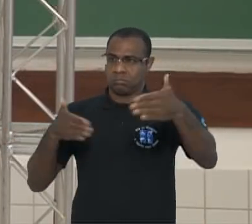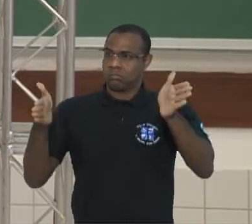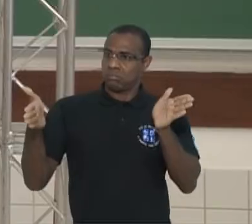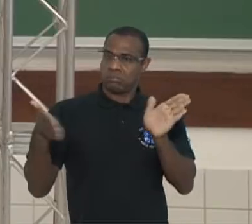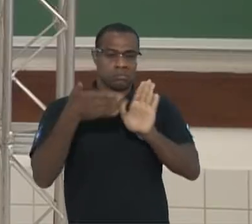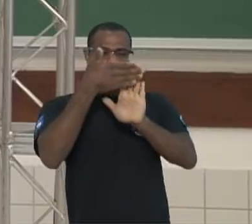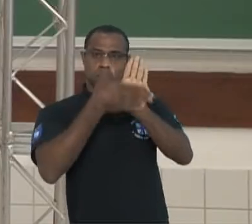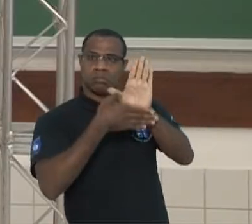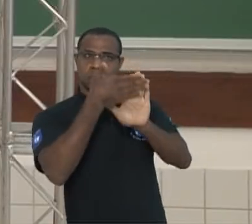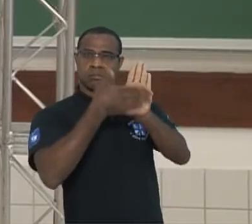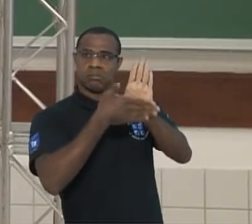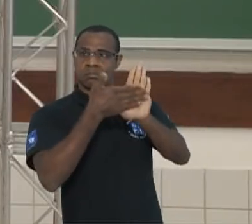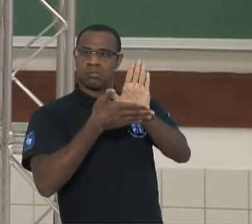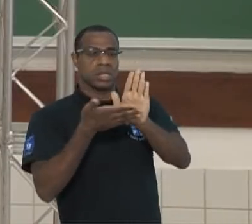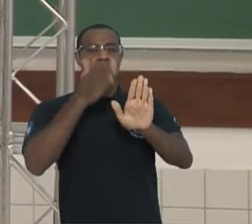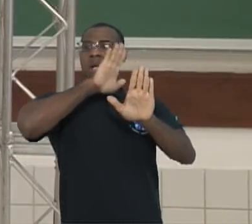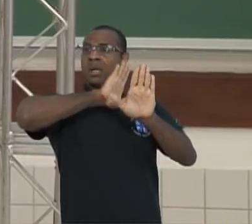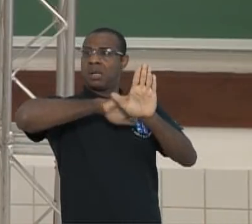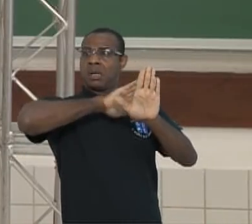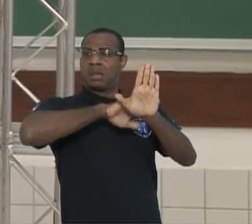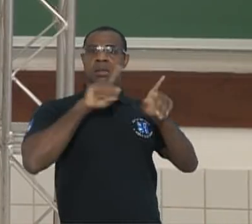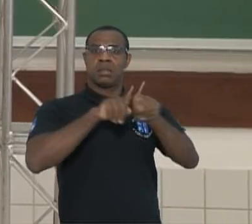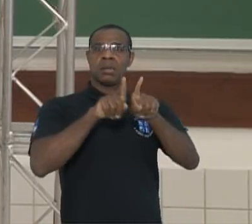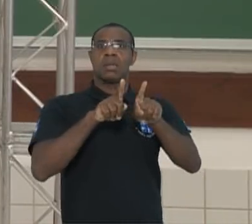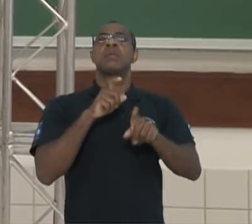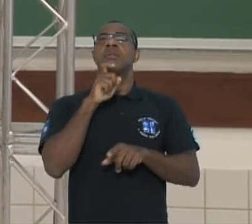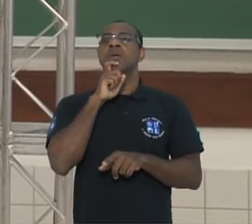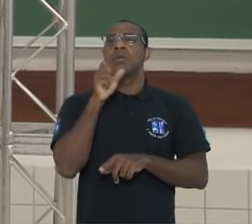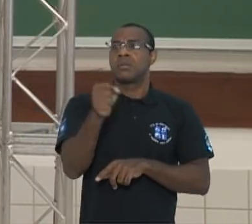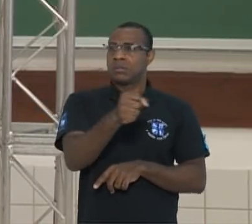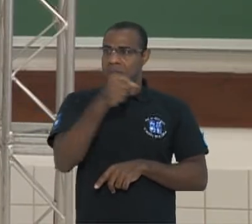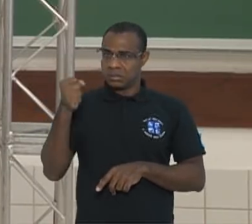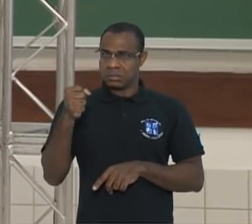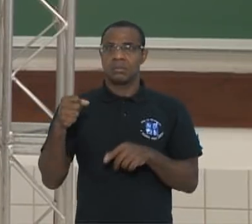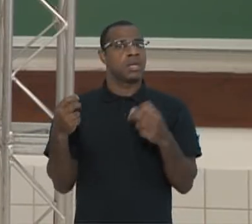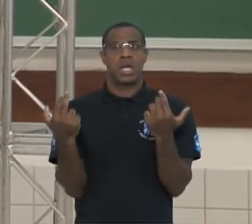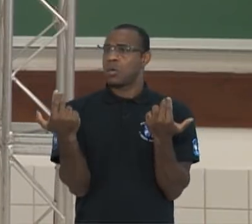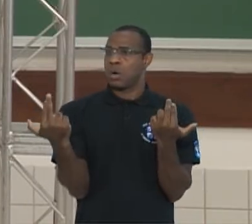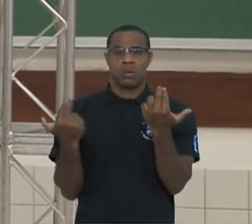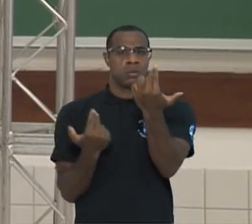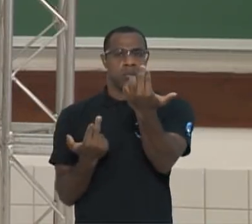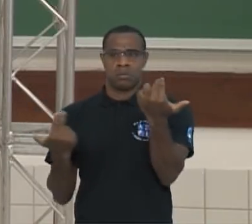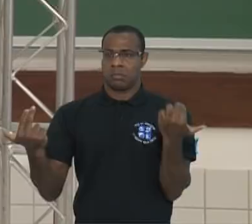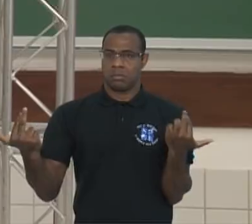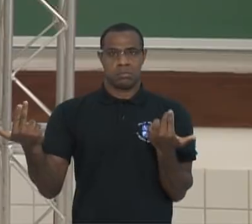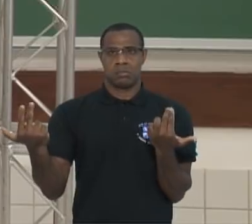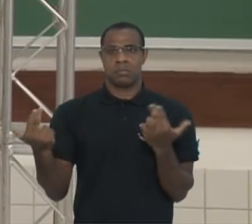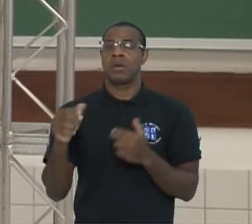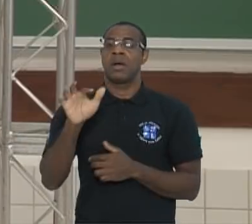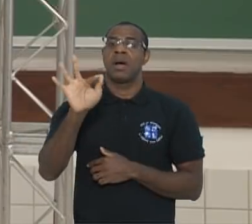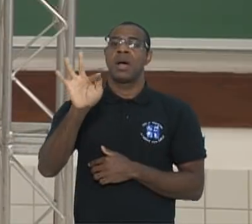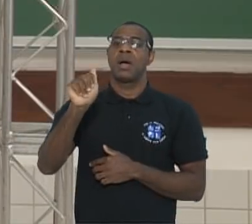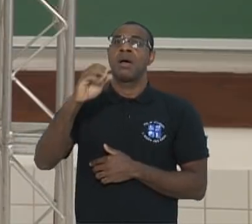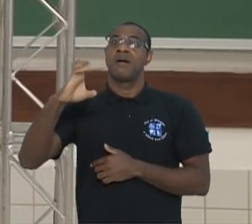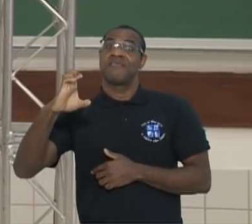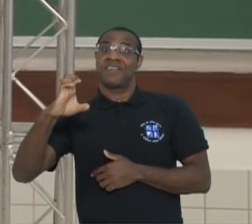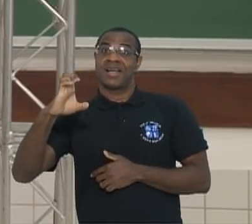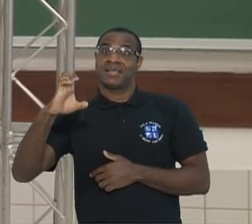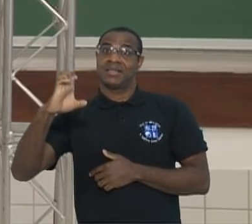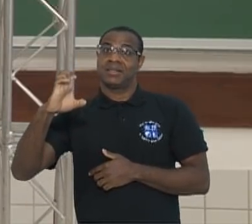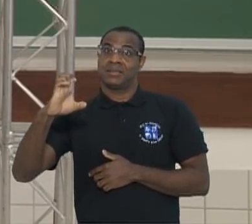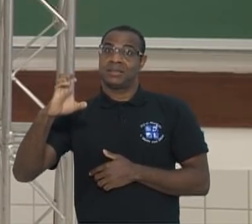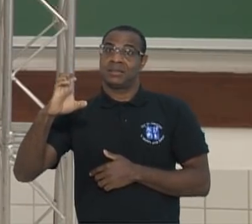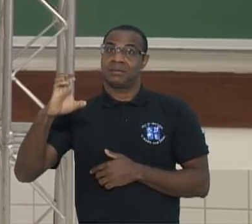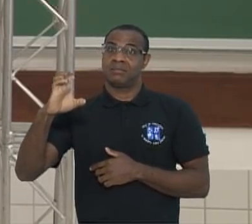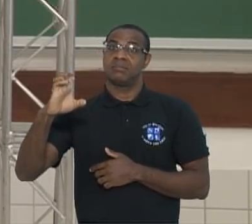frente, né? E atrás da geladeira. Então, é isso que ele quer dizer, tá? As faces paralelas